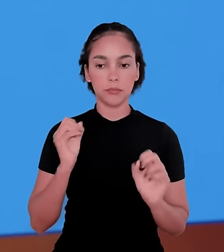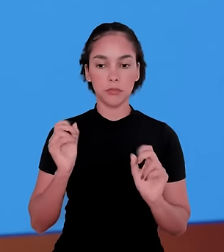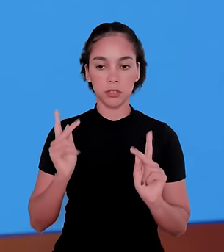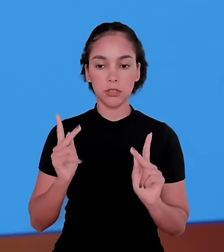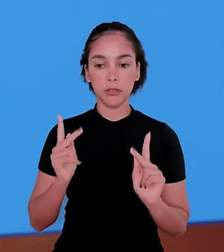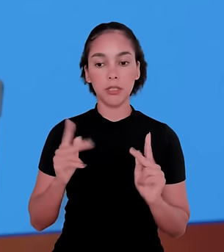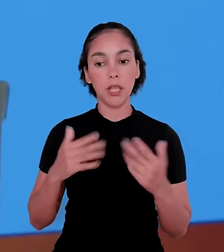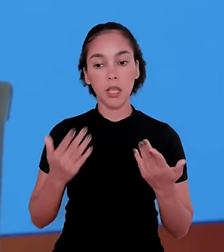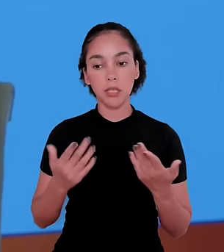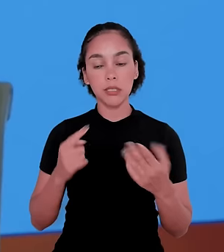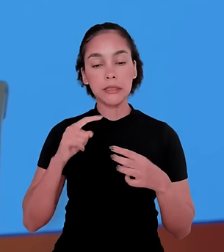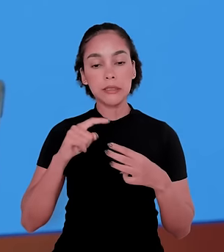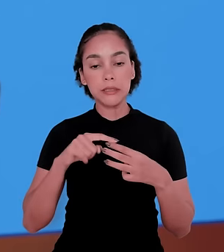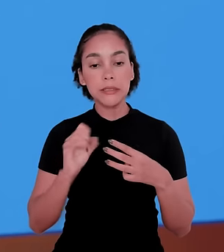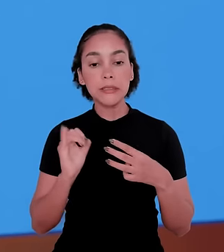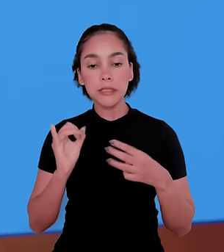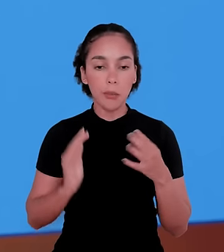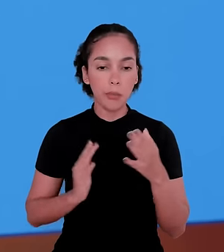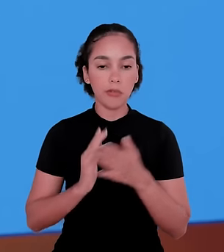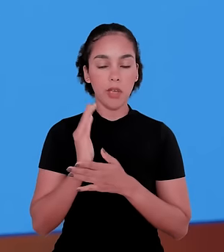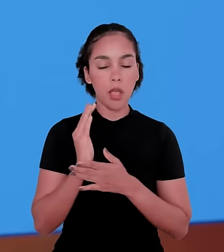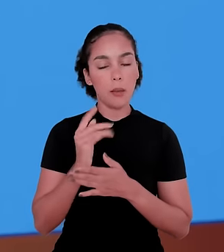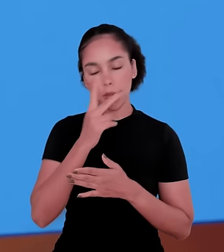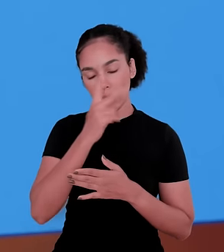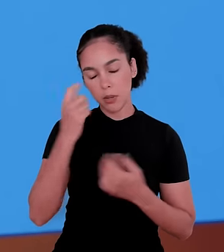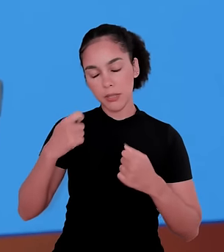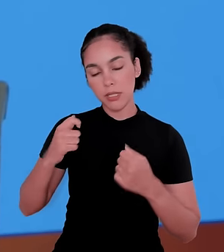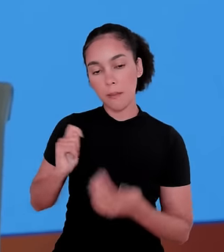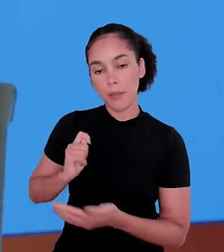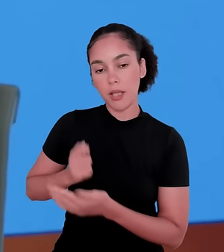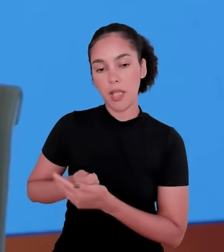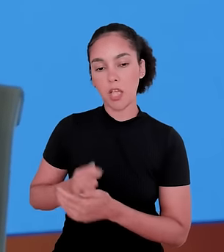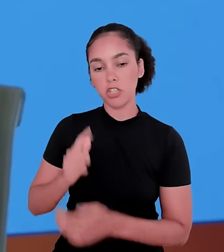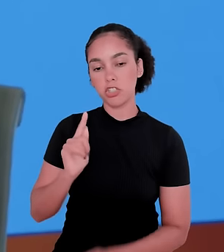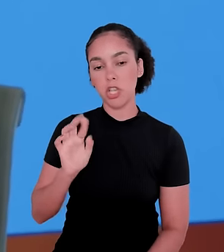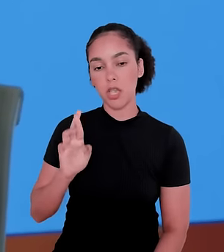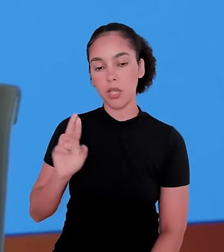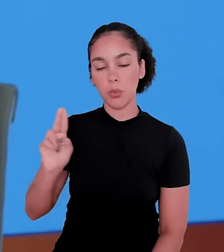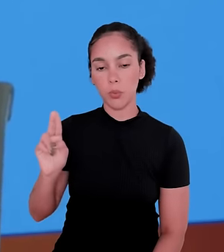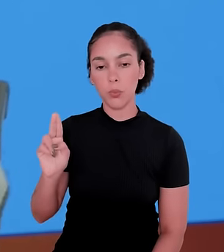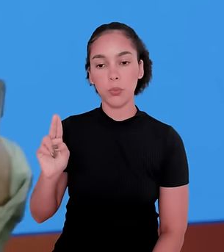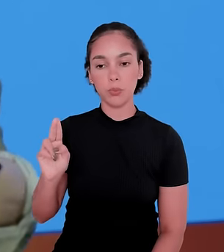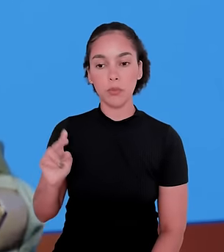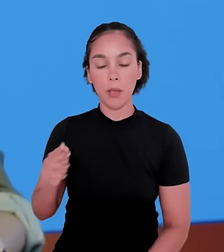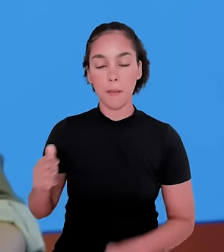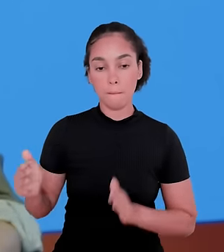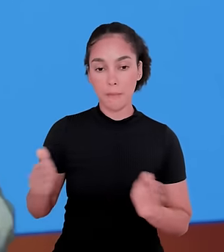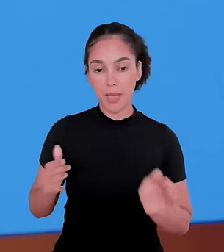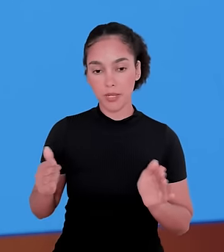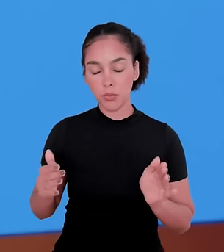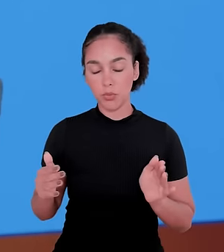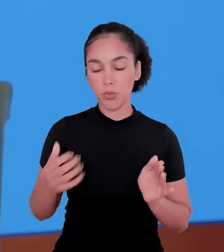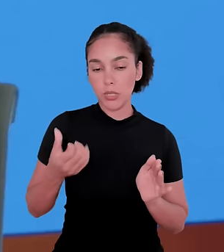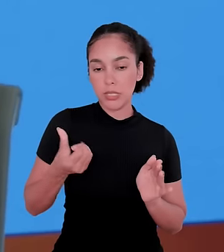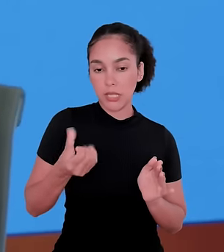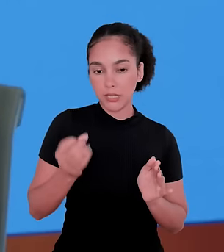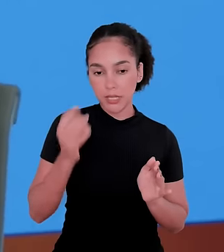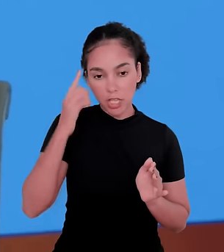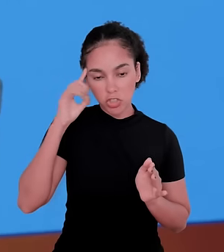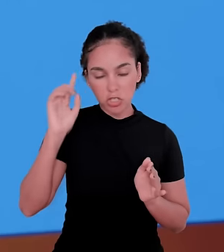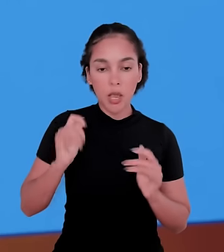tá E aí com isso a pessoa tem que fazer o pagamento da Gru da concessão tem um prazo de 60 dias